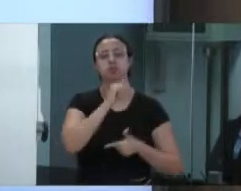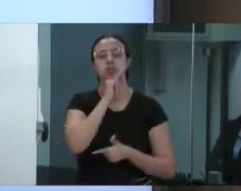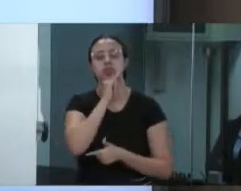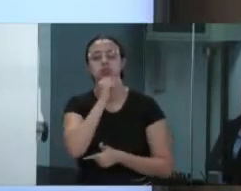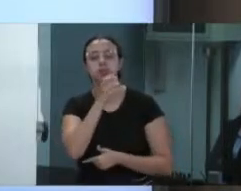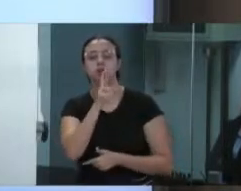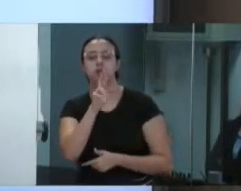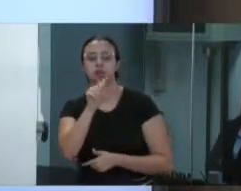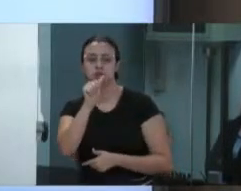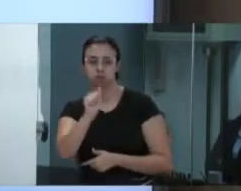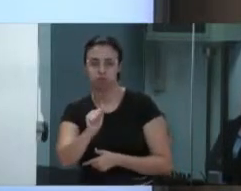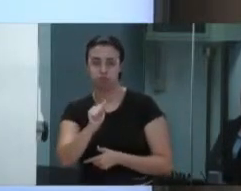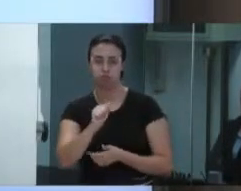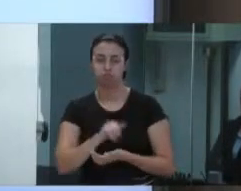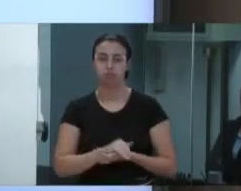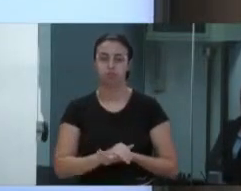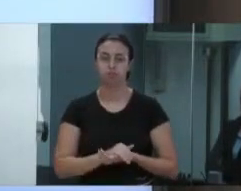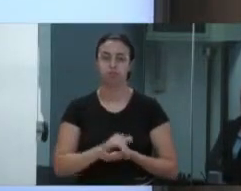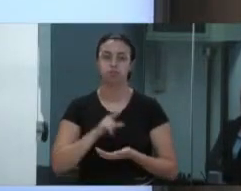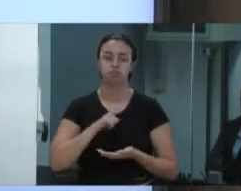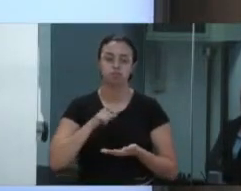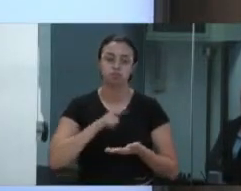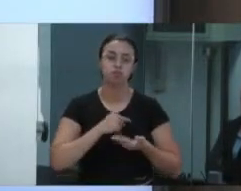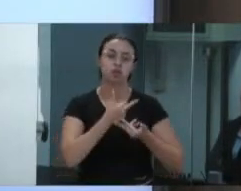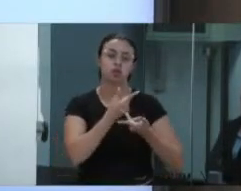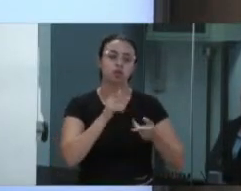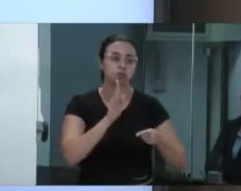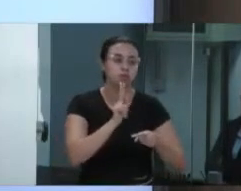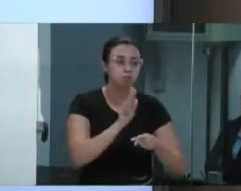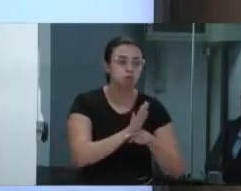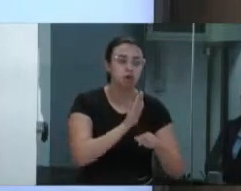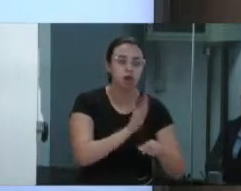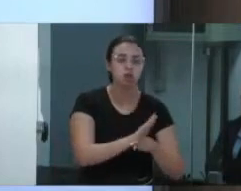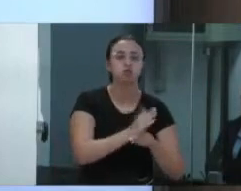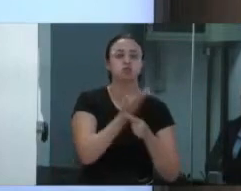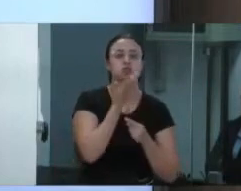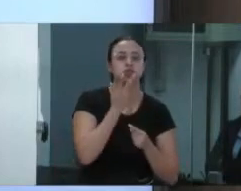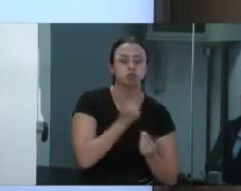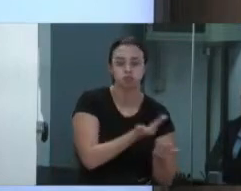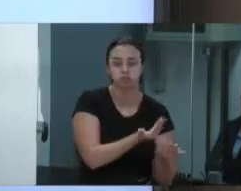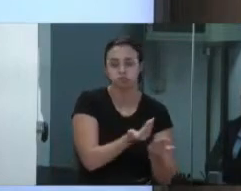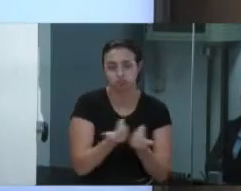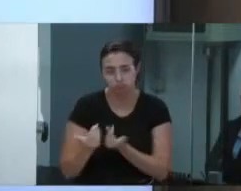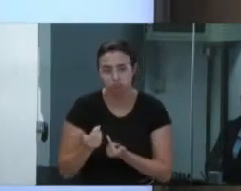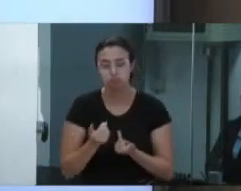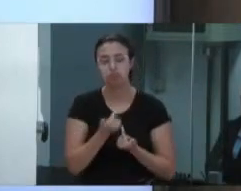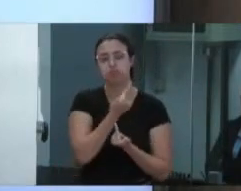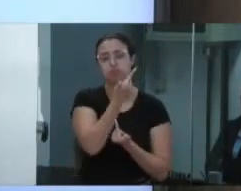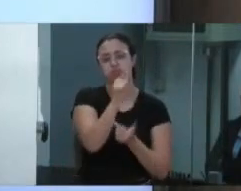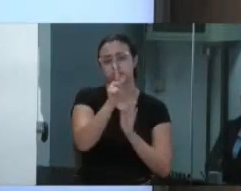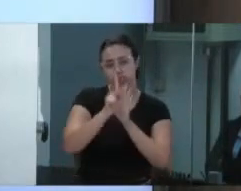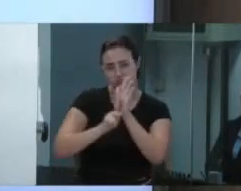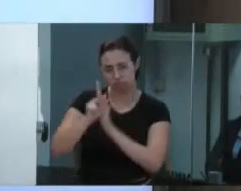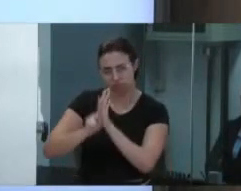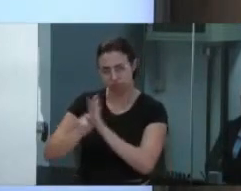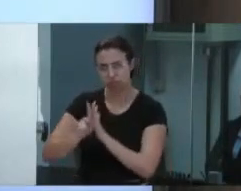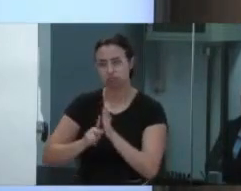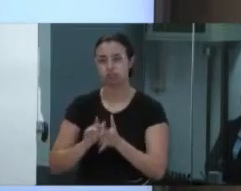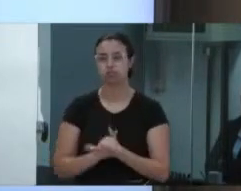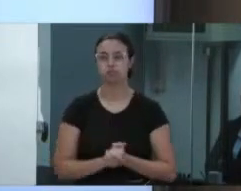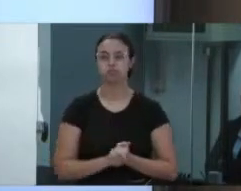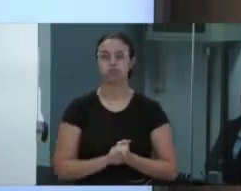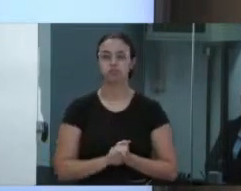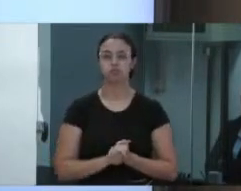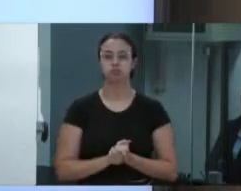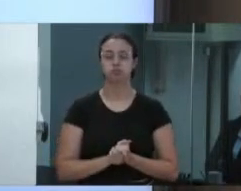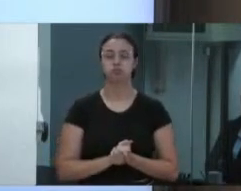que tem nele o medida socioeducativa, né, e vários outros. Então, a gente tem aí essa distribuição, né, dos